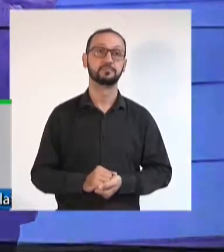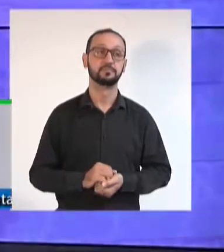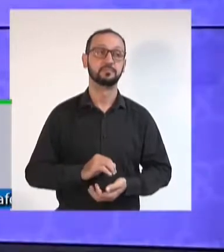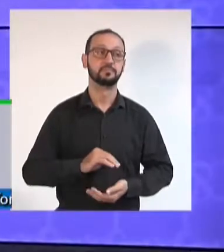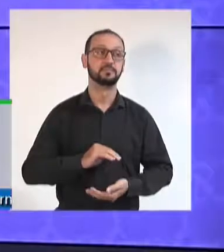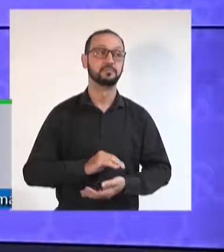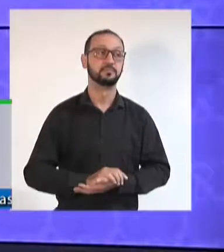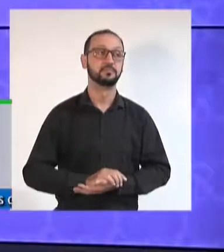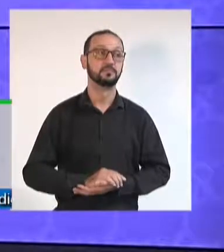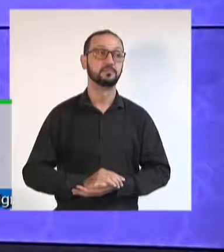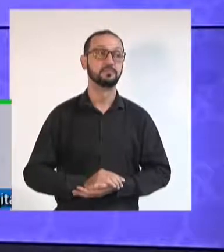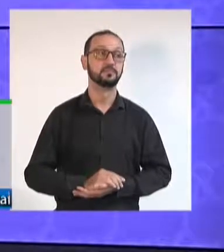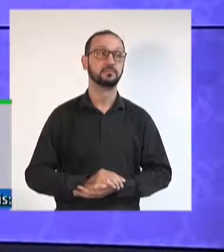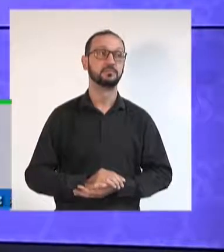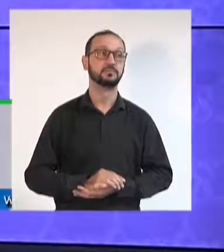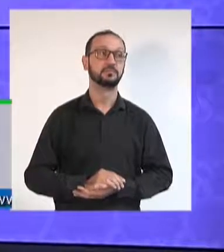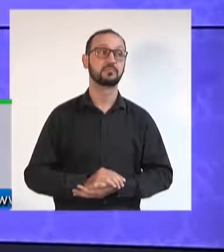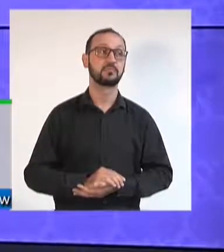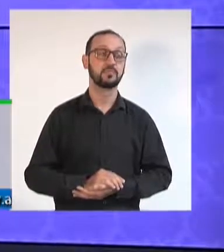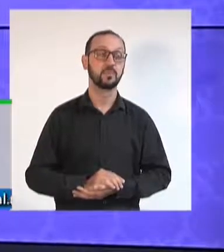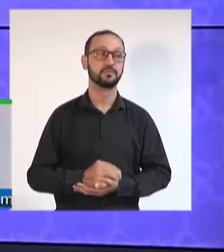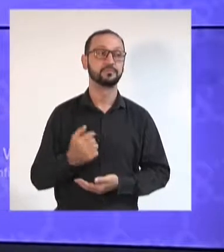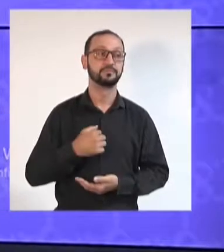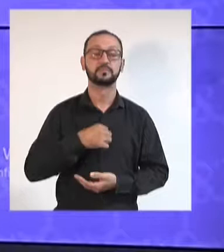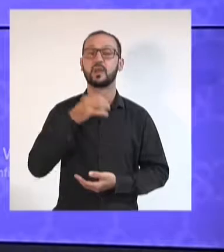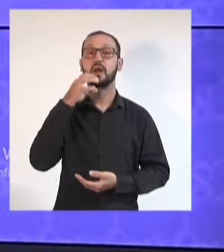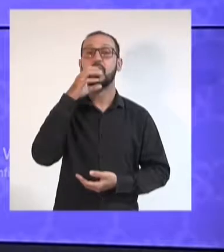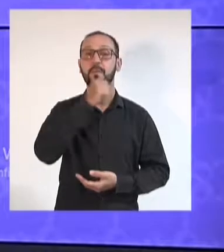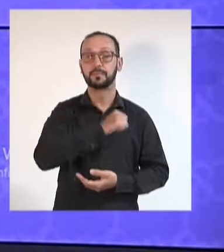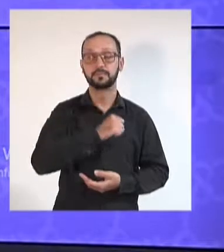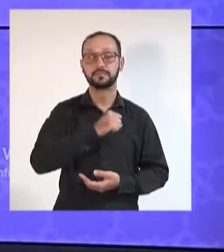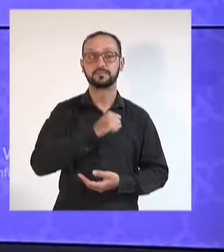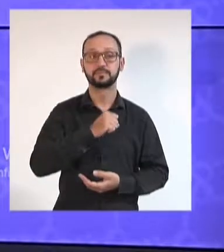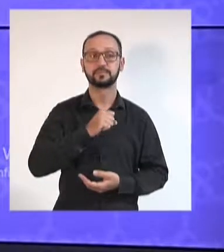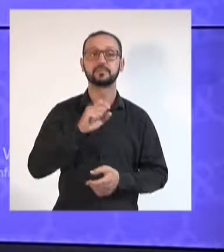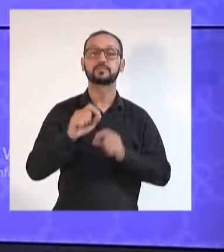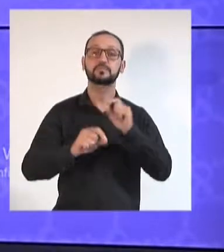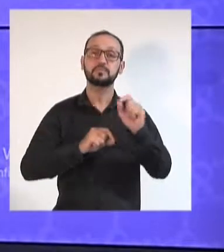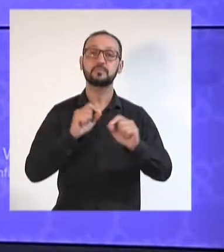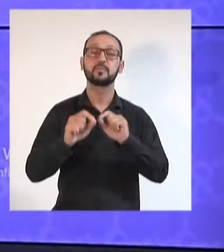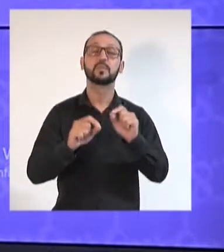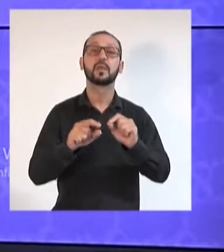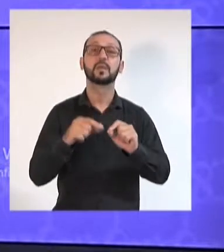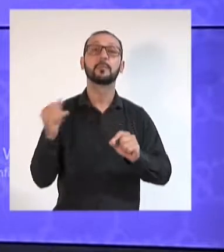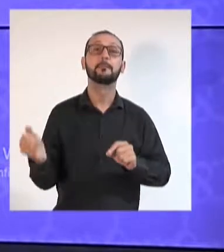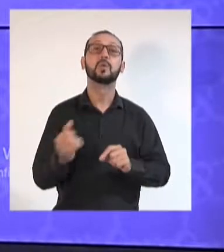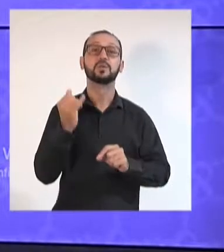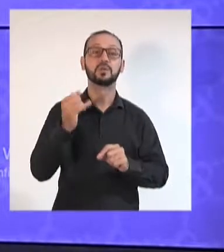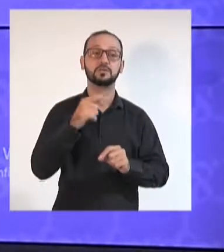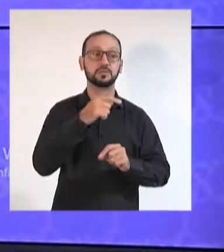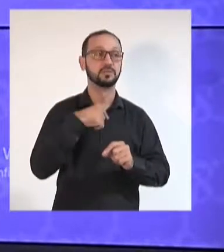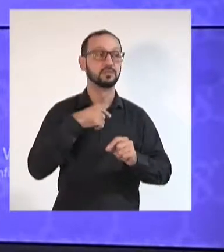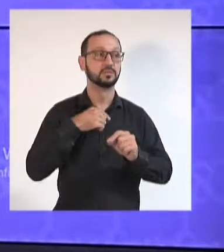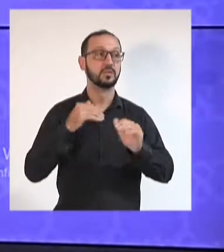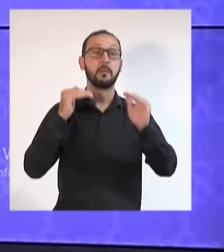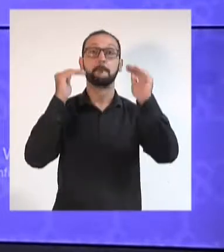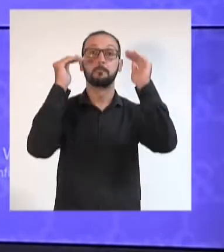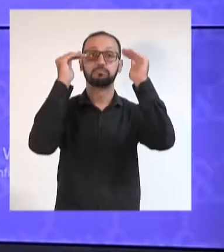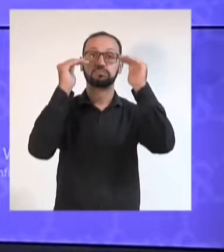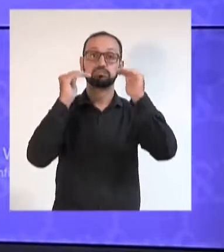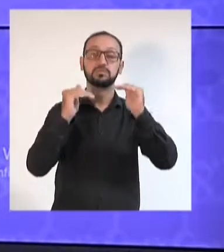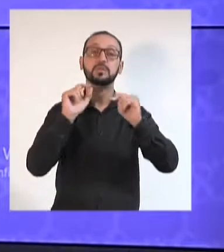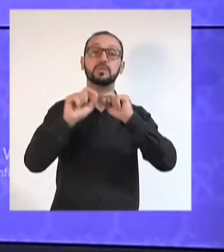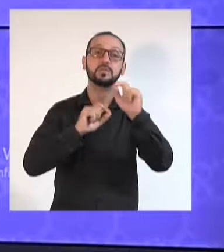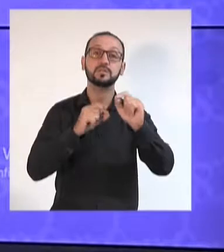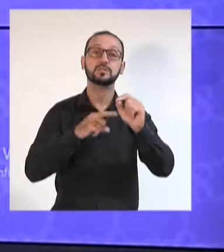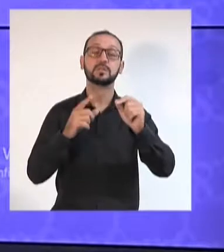Eu vou falar rapidamente, mas o que é indispensável? Isso aqui é fruto